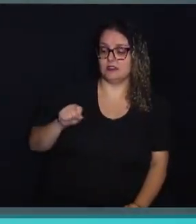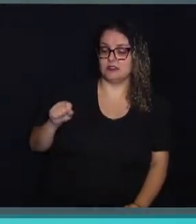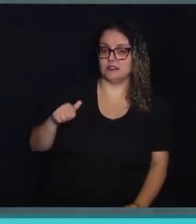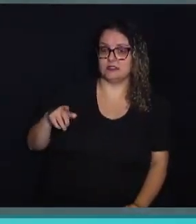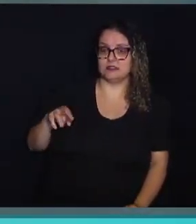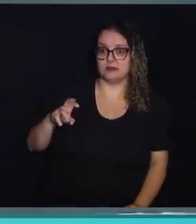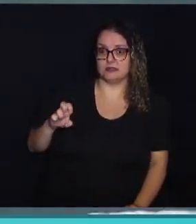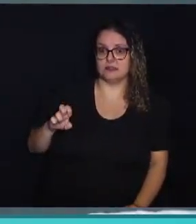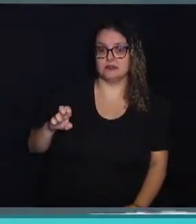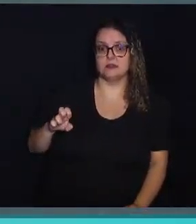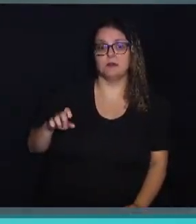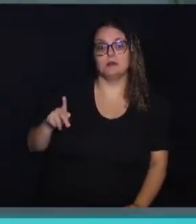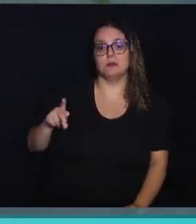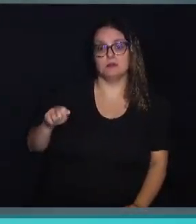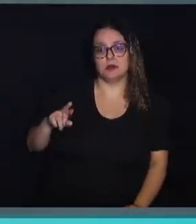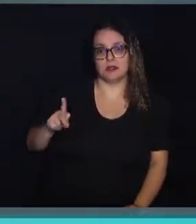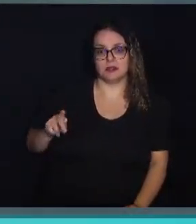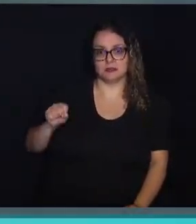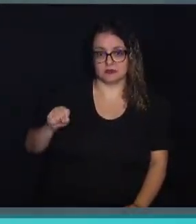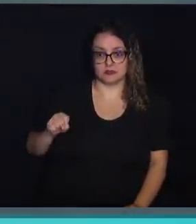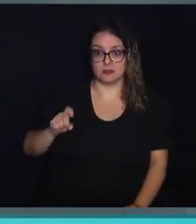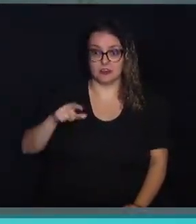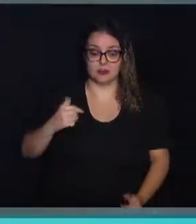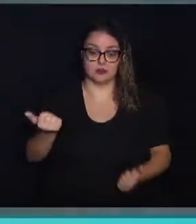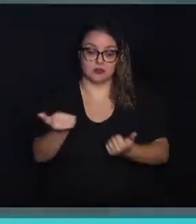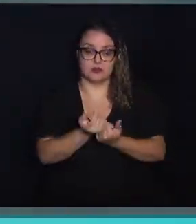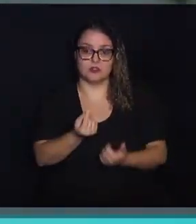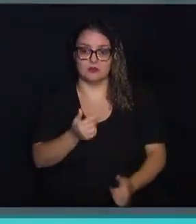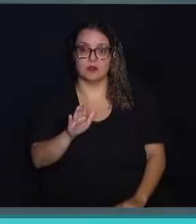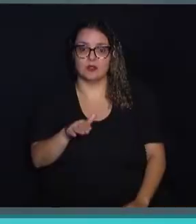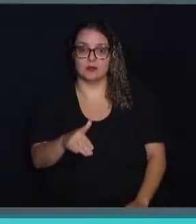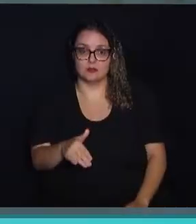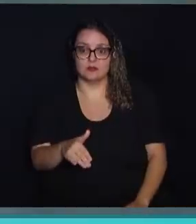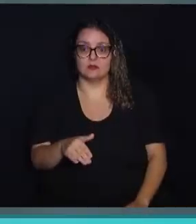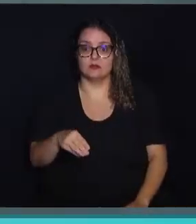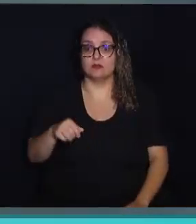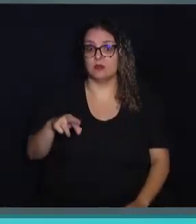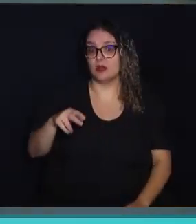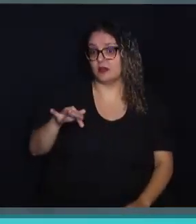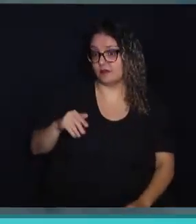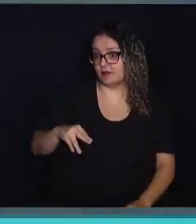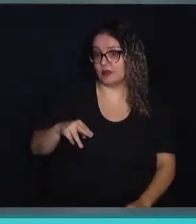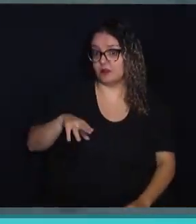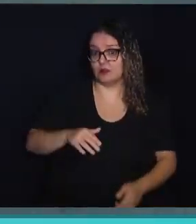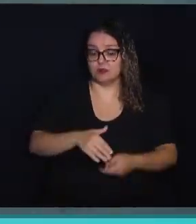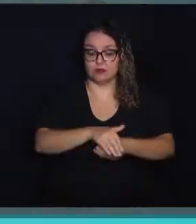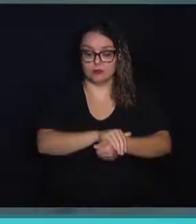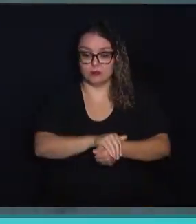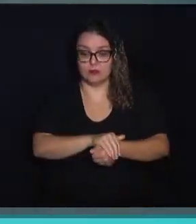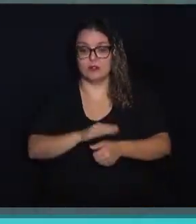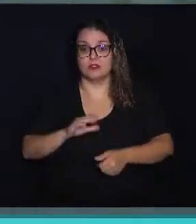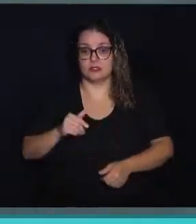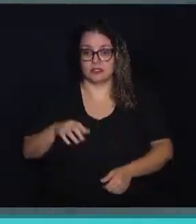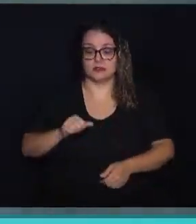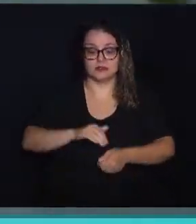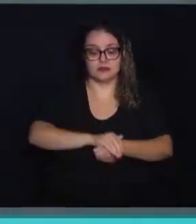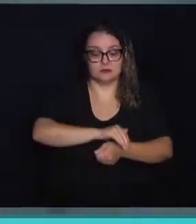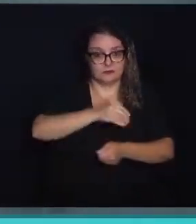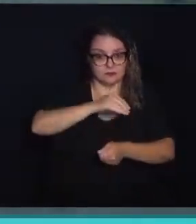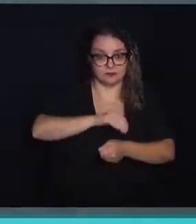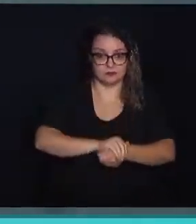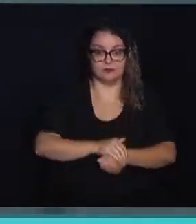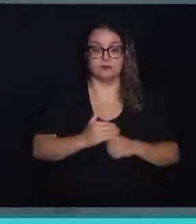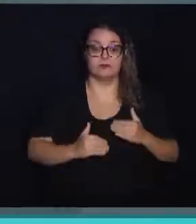Parkes. Considerado o primeiro plástico manufaturado, era um substituto barato para o marfim ou casco de tartaruga.